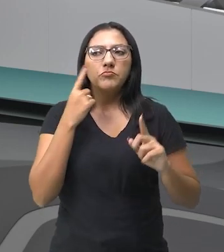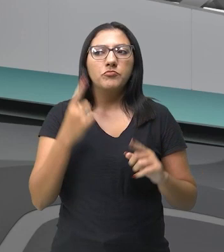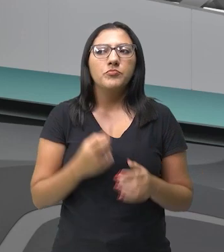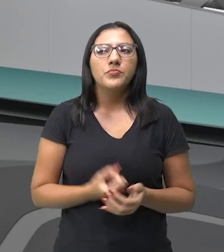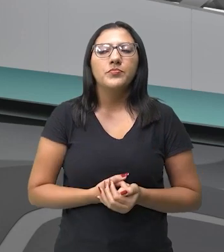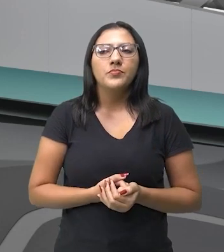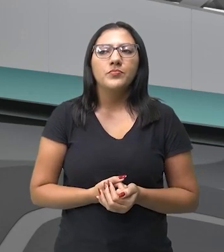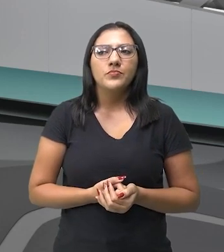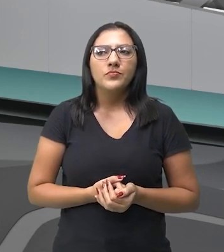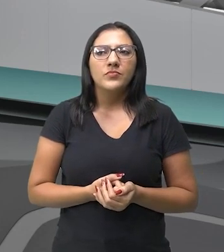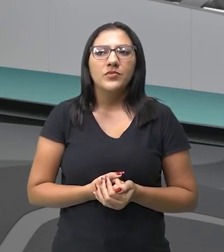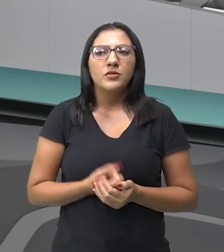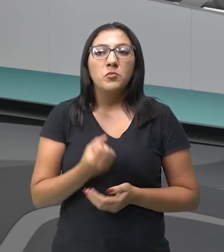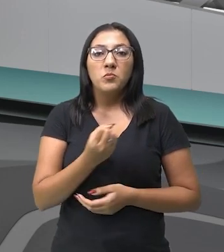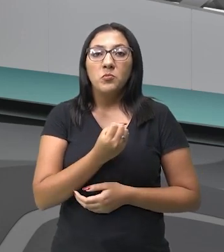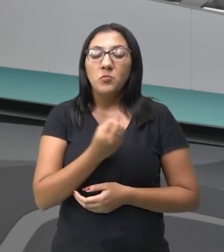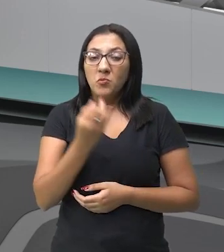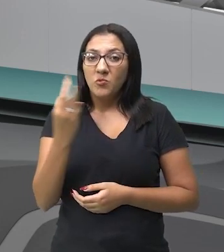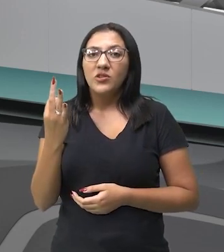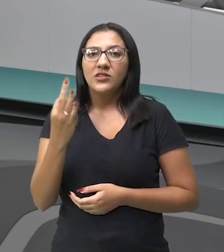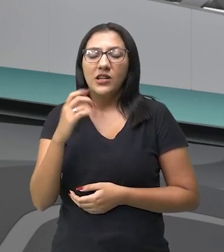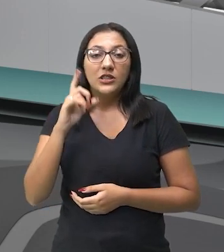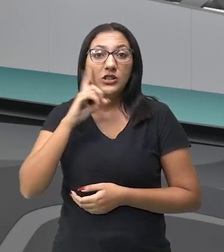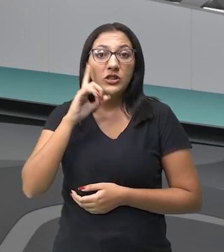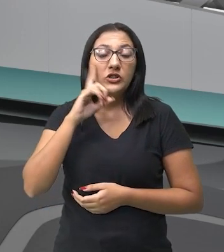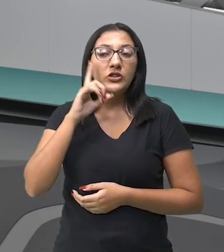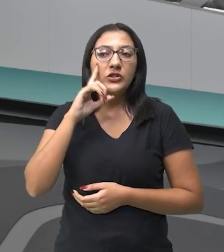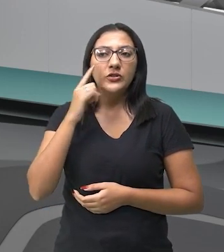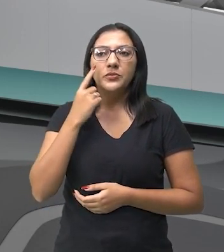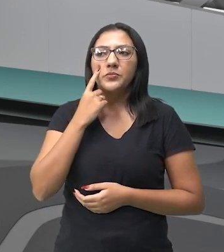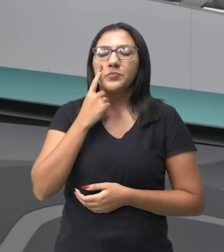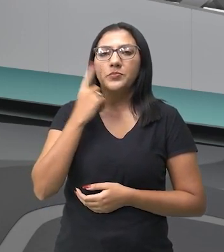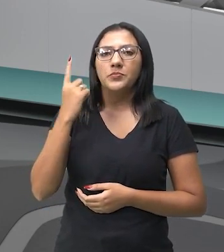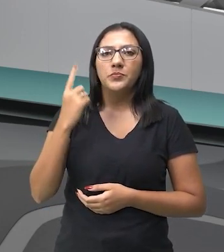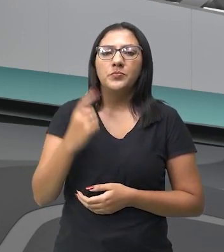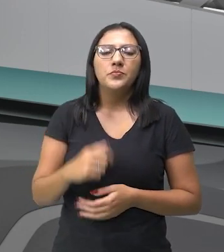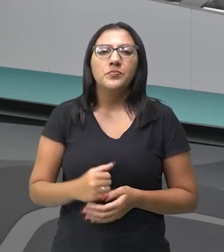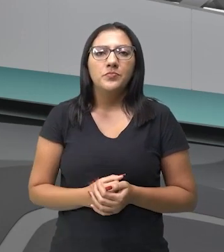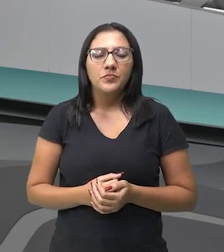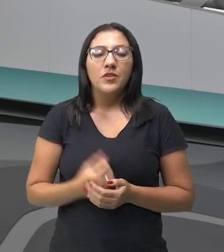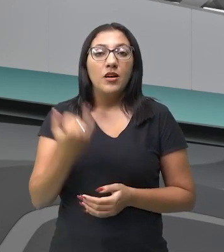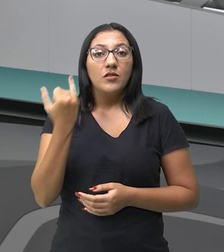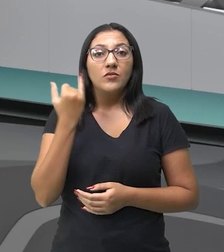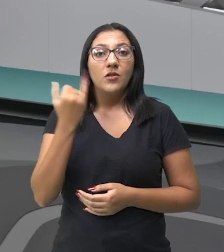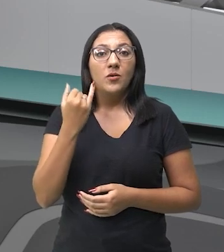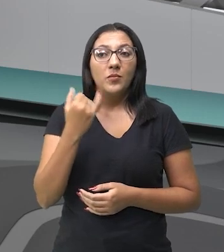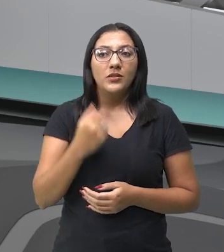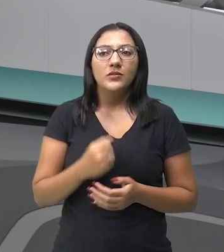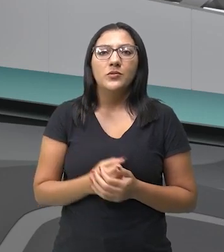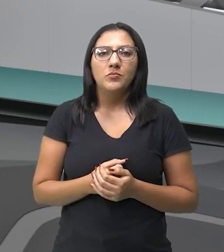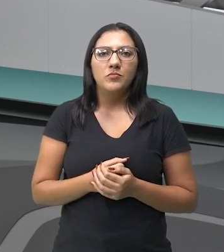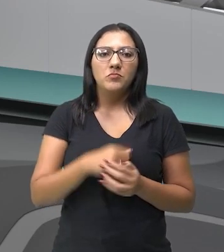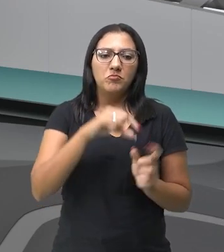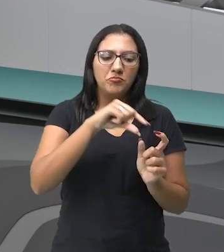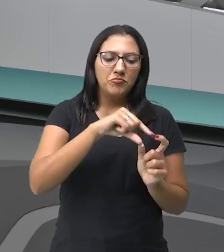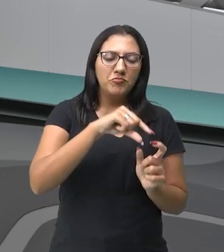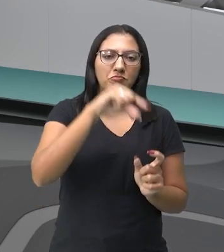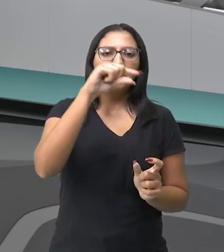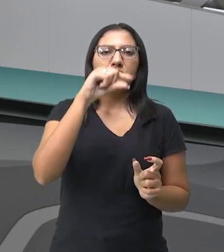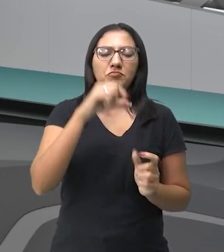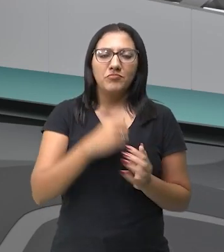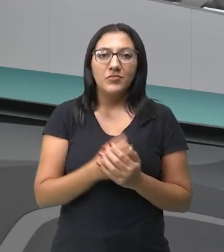as doses aplicadas por dia vão aparecer assim, uma informação em barra e